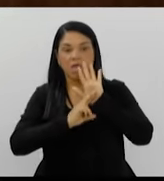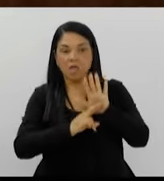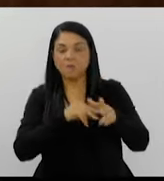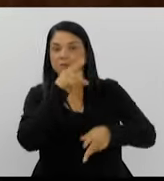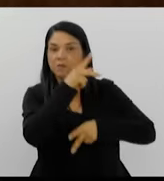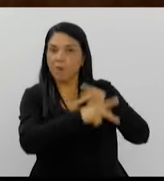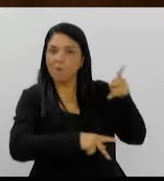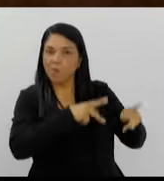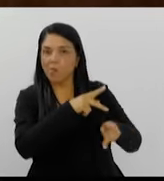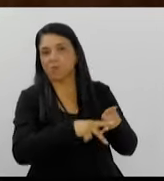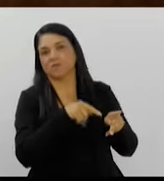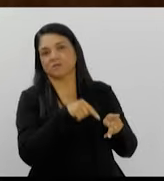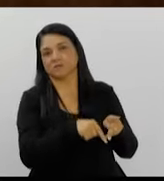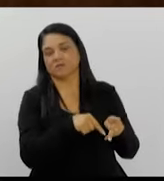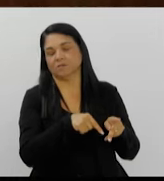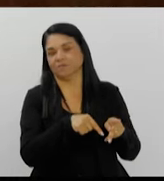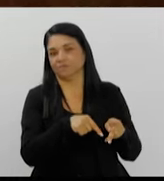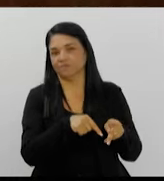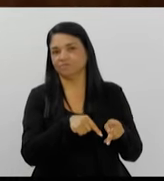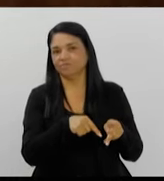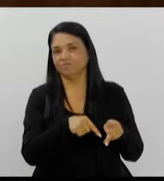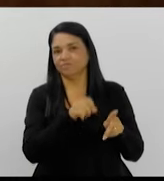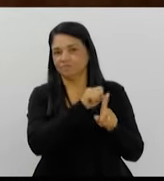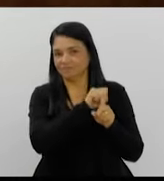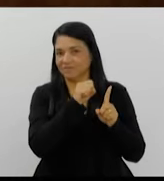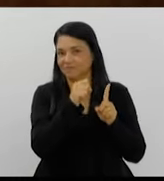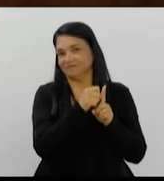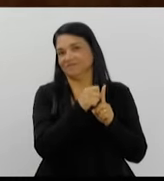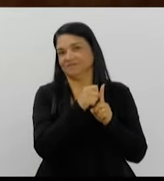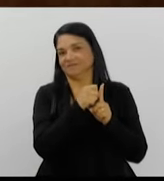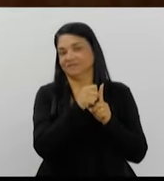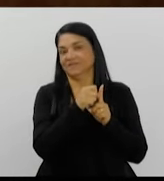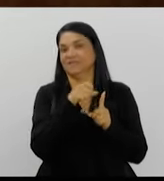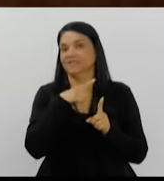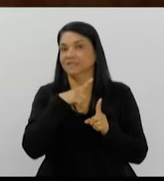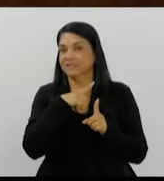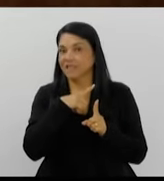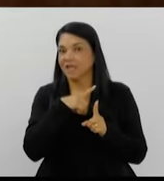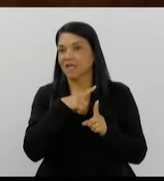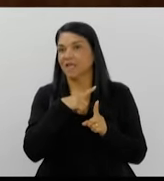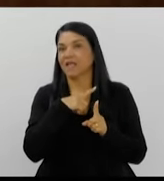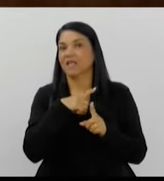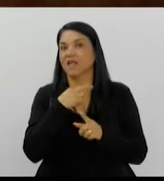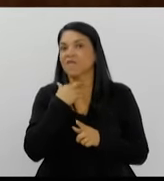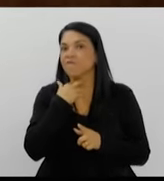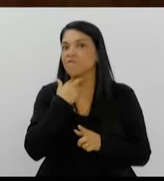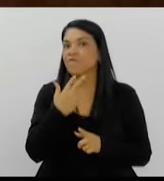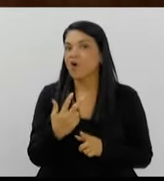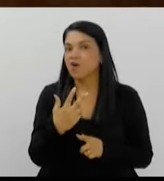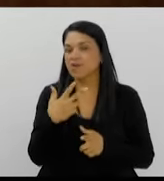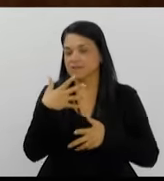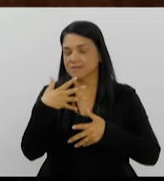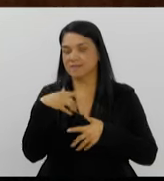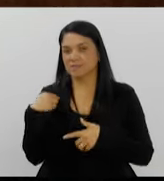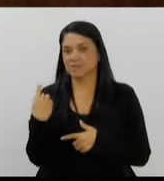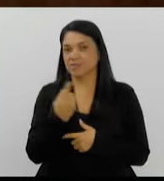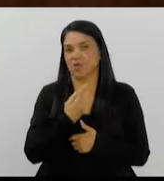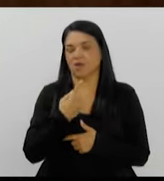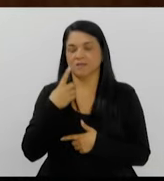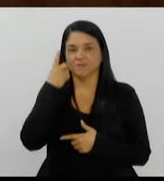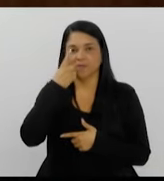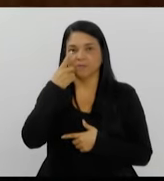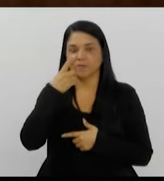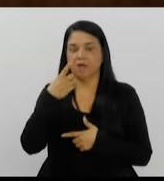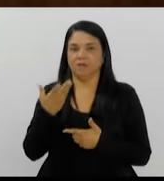parcela importante da sociedade que quer ter vez e voz por meio de nós que aqui